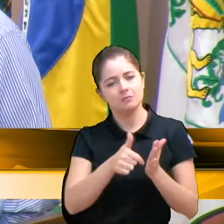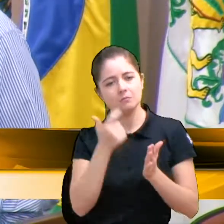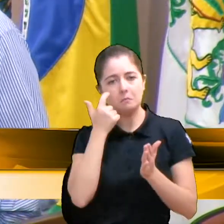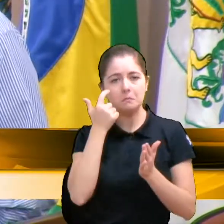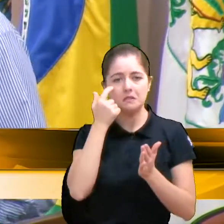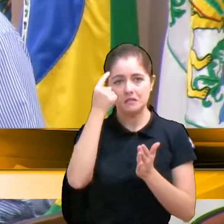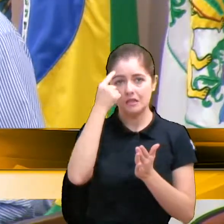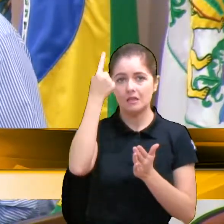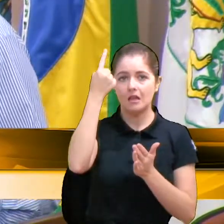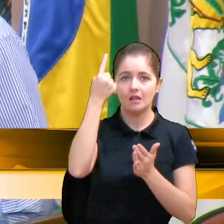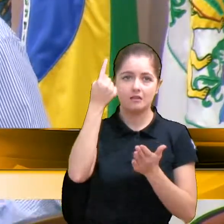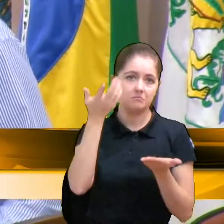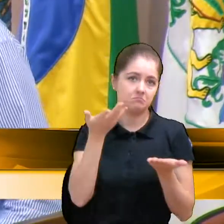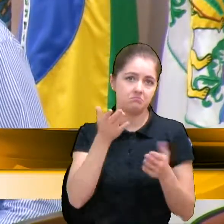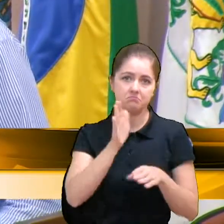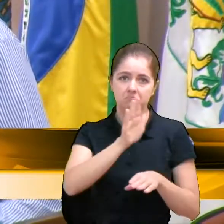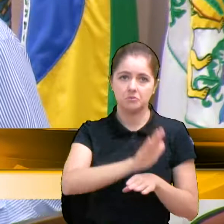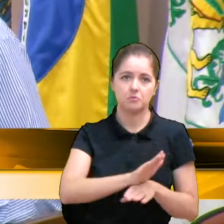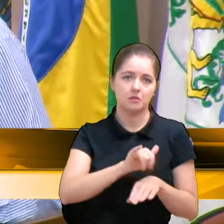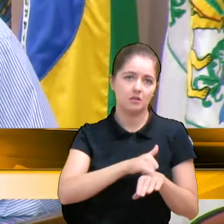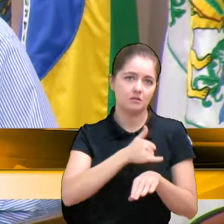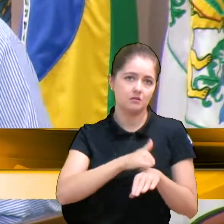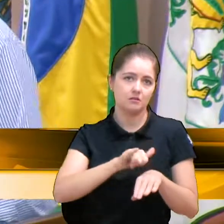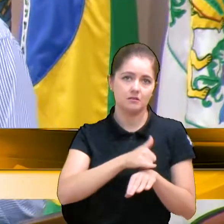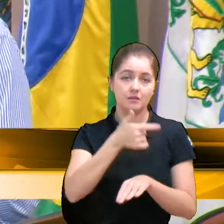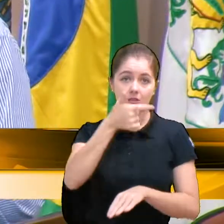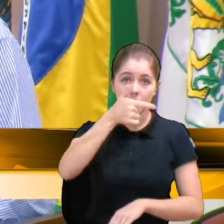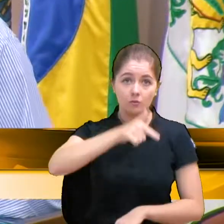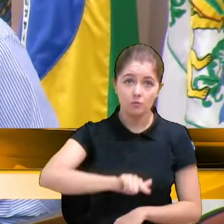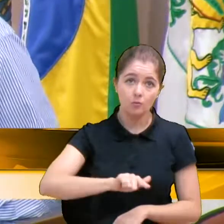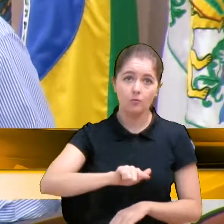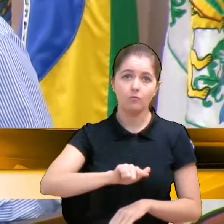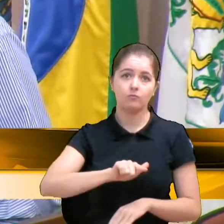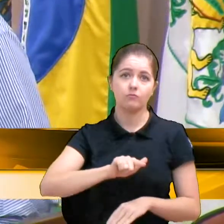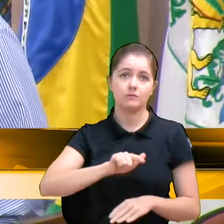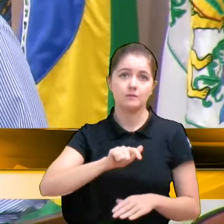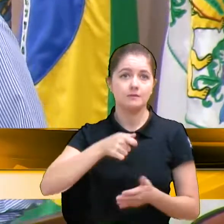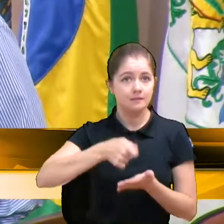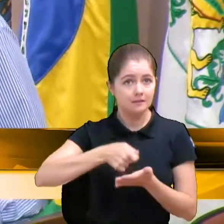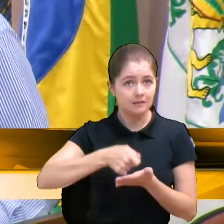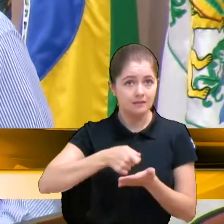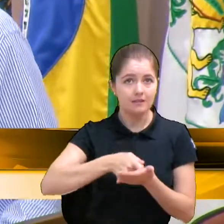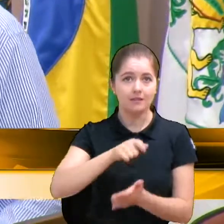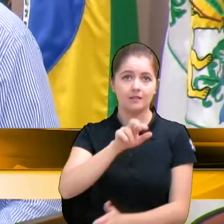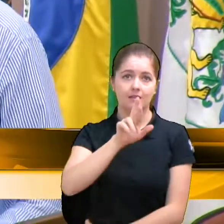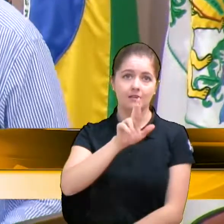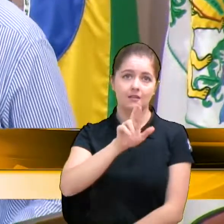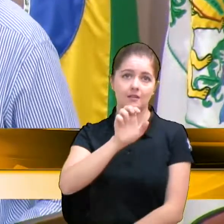alguma coisa, e provavelmente, mais uma vez, insistirmos na implantação do Refis municipal.